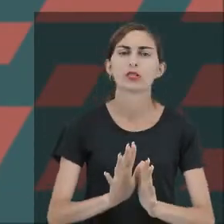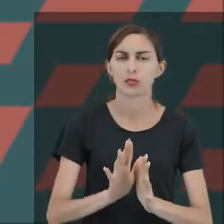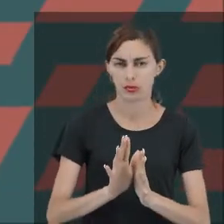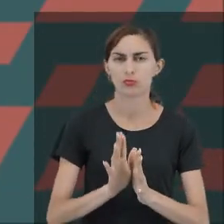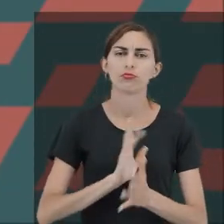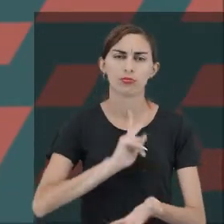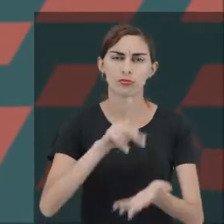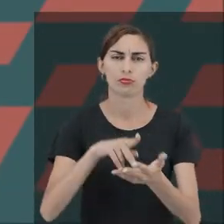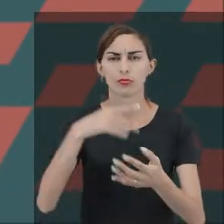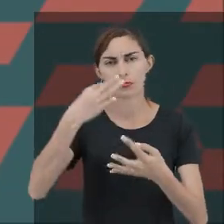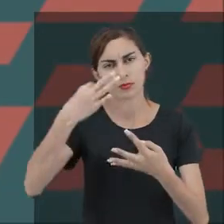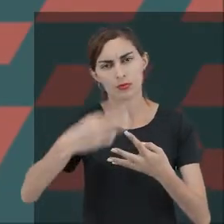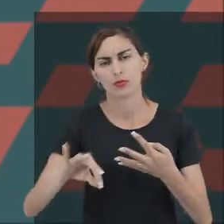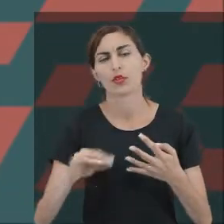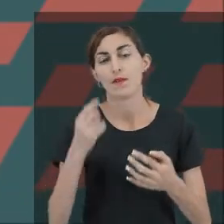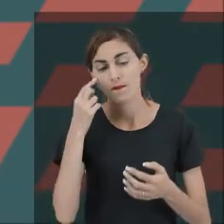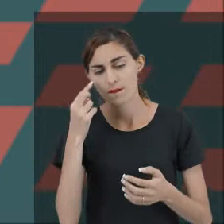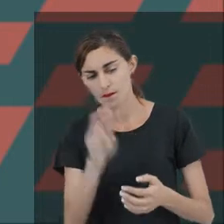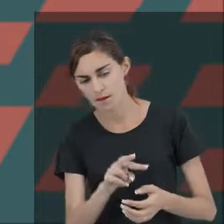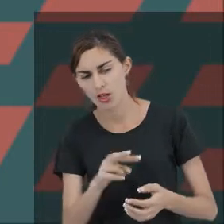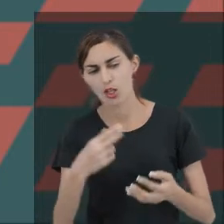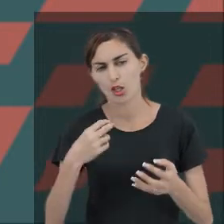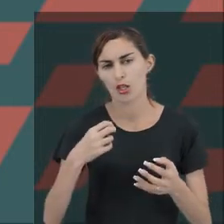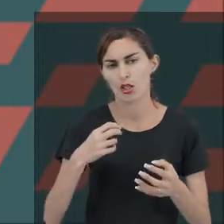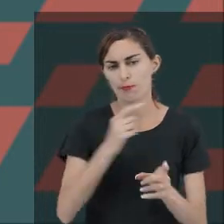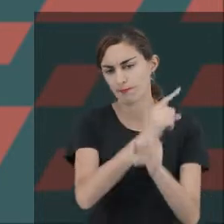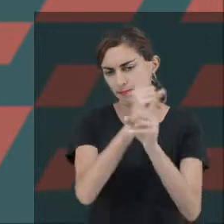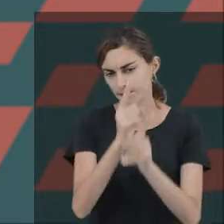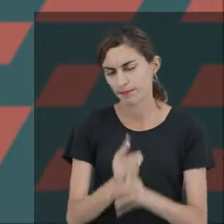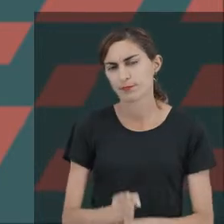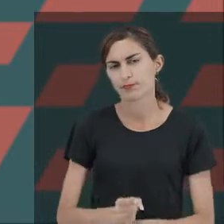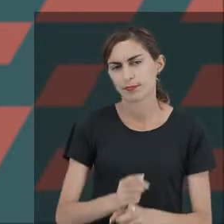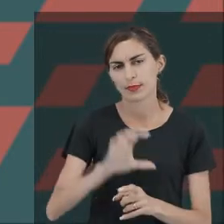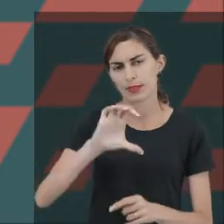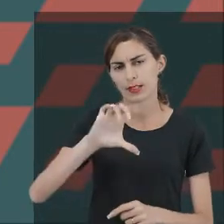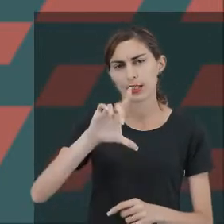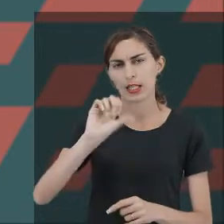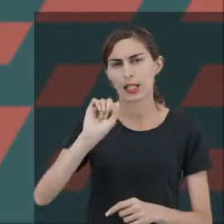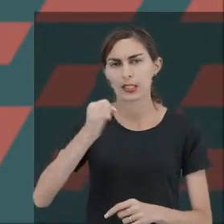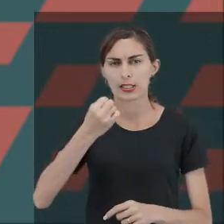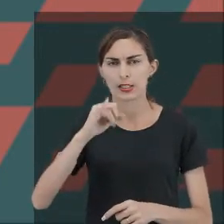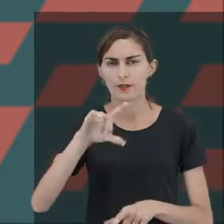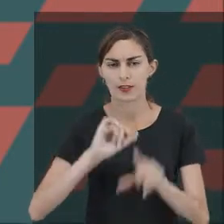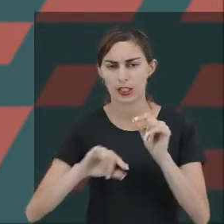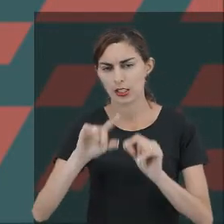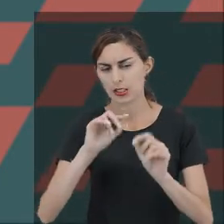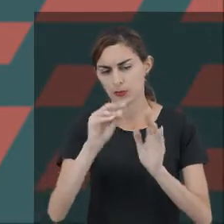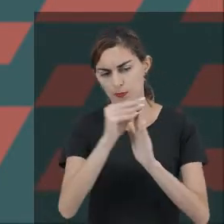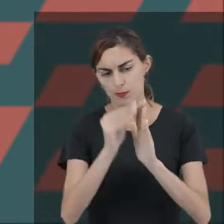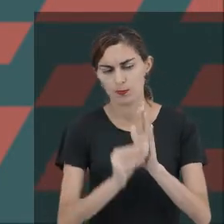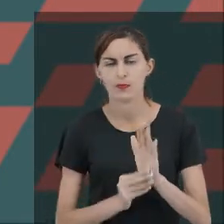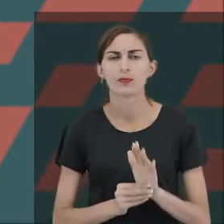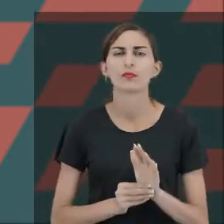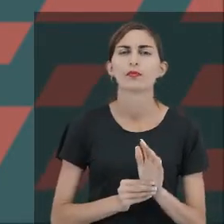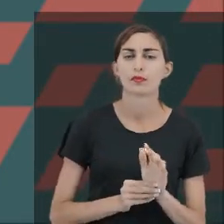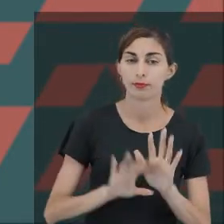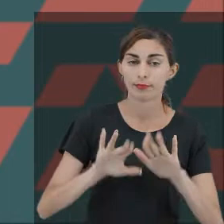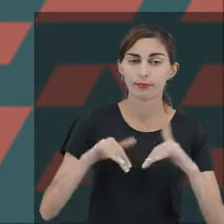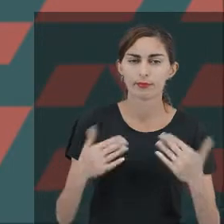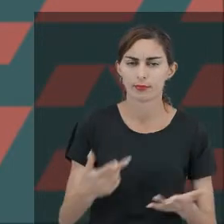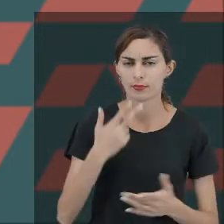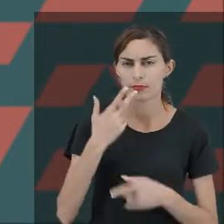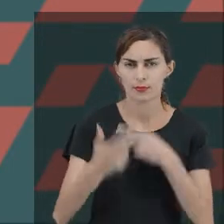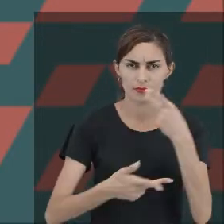Depois que ele nasce, é que realmente se tem uma evidência maior para notificação e classificação, confirmação ou